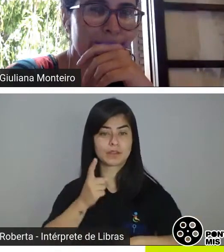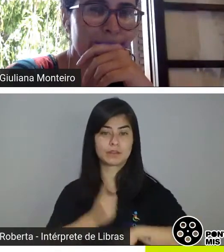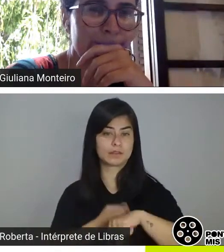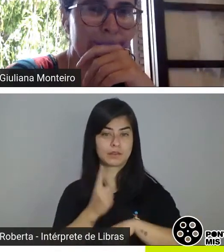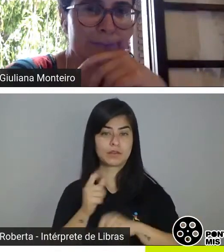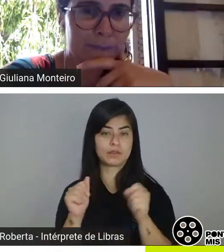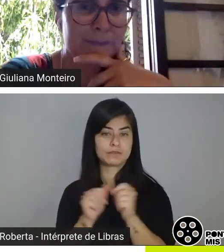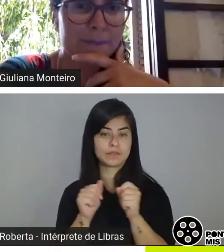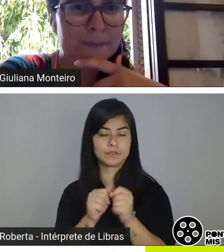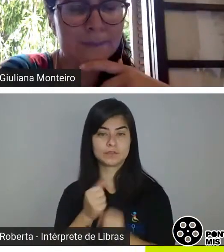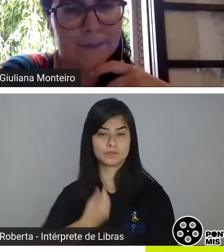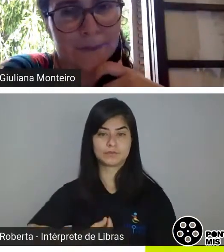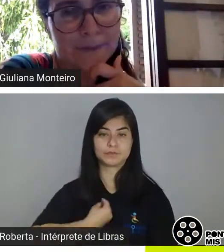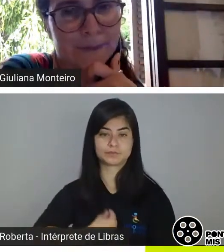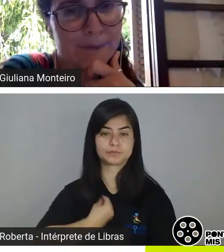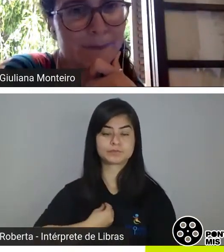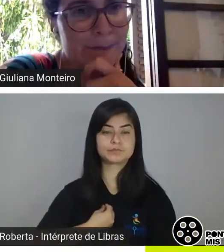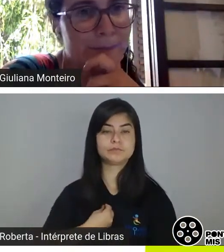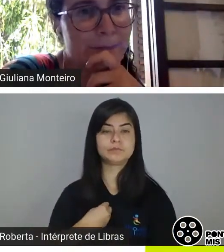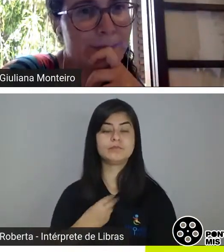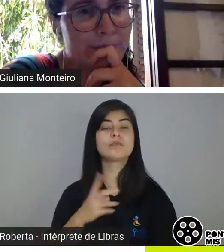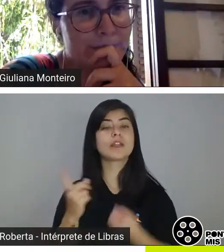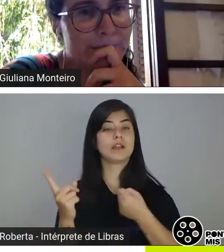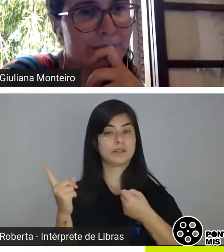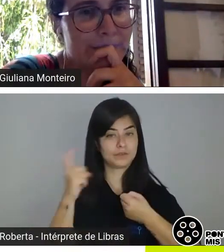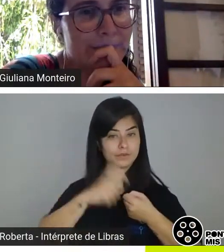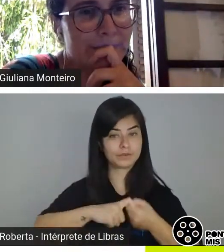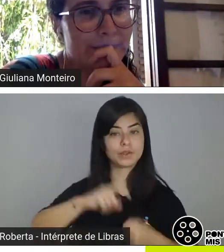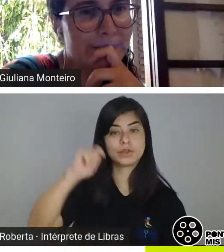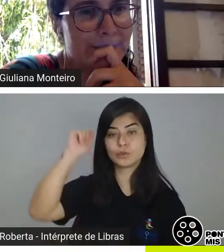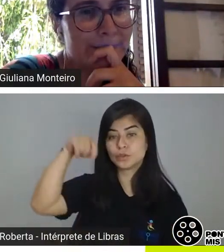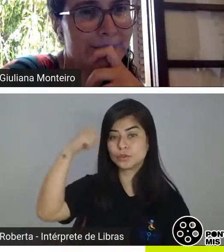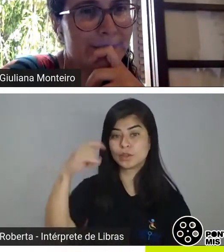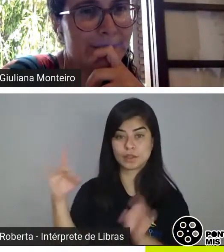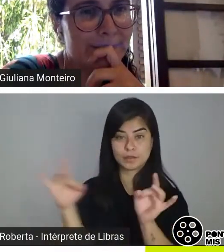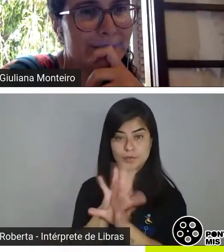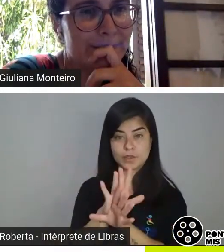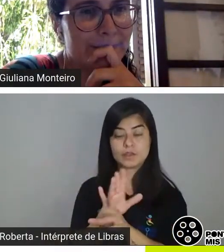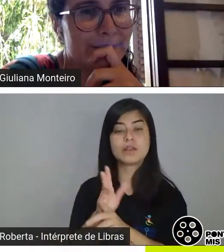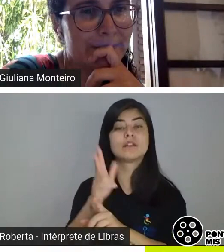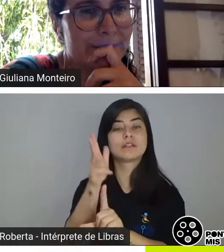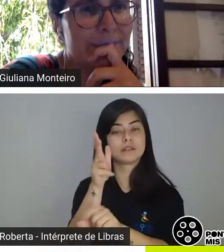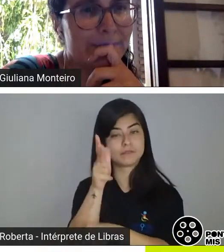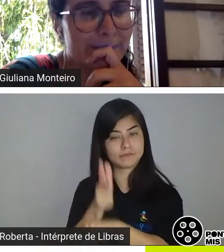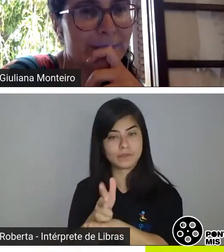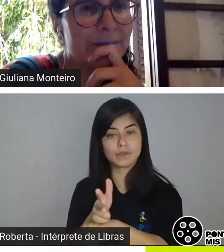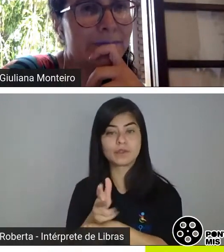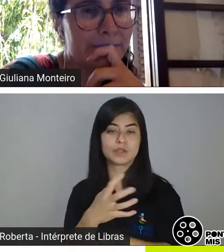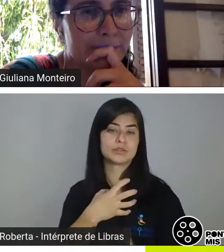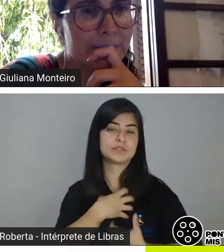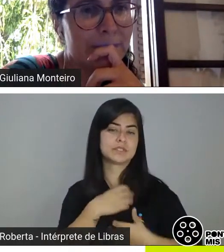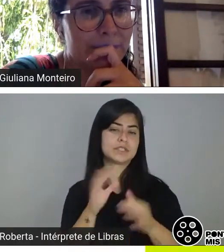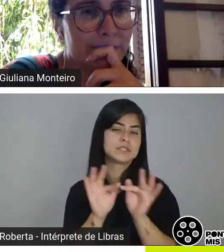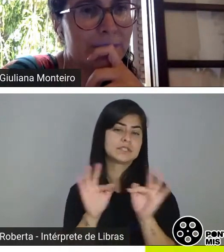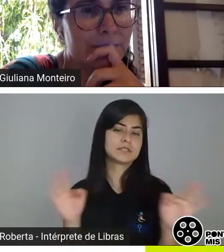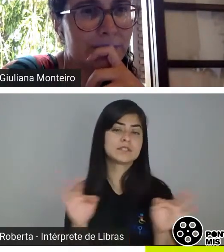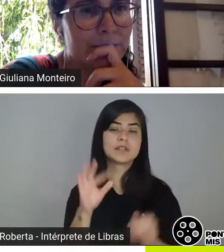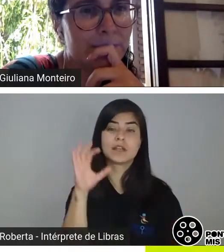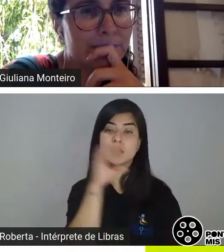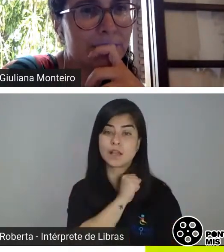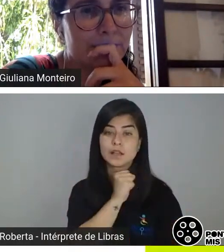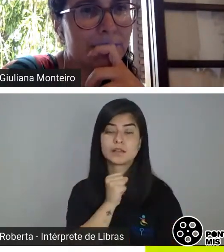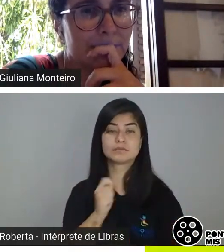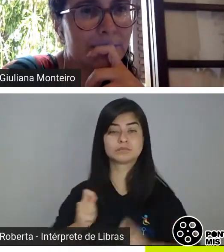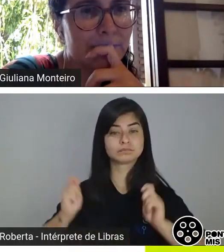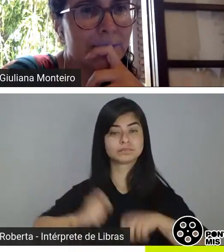ao vivo, ali. E aí volta os atores já prontos e filma. É um jeito simples e rápido e